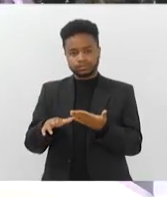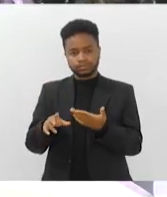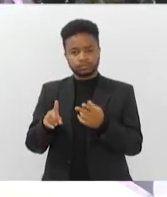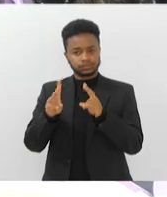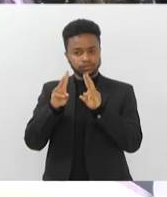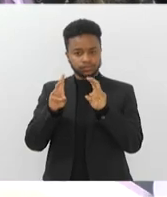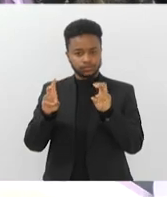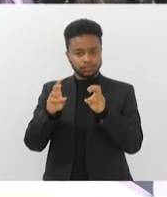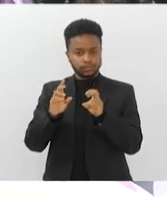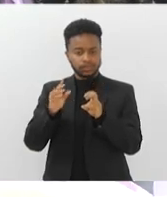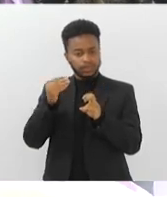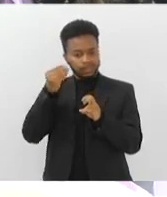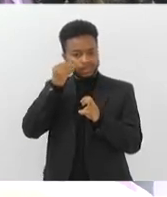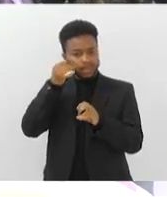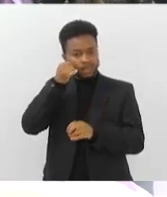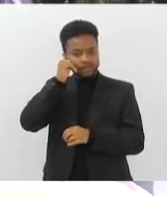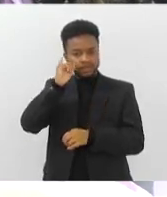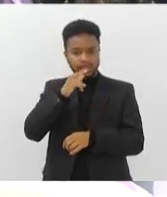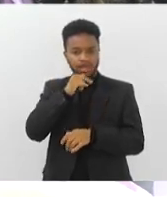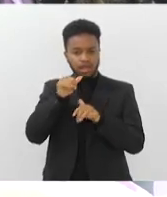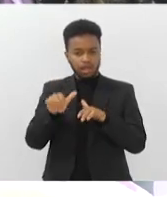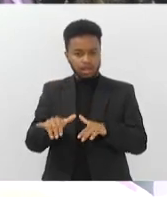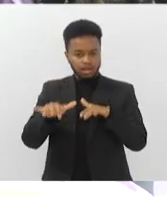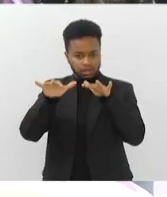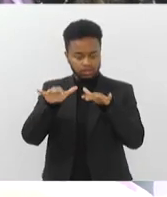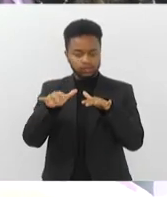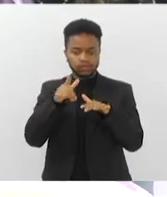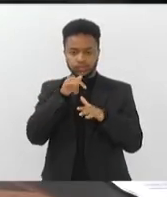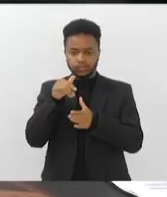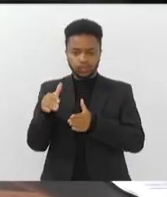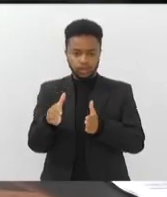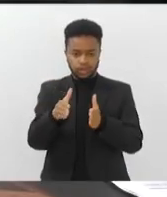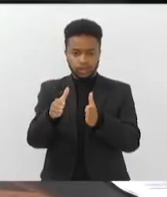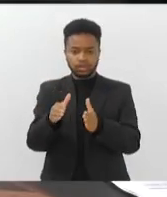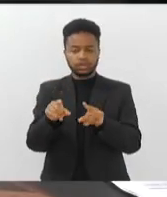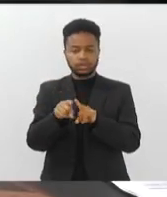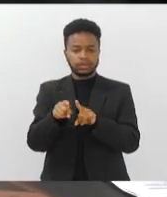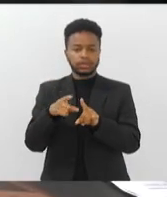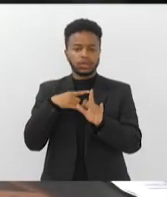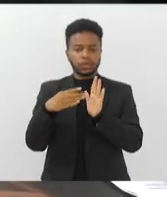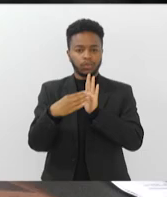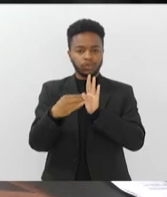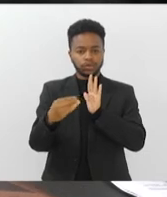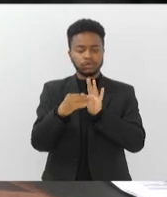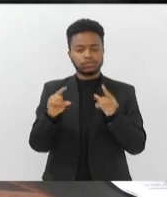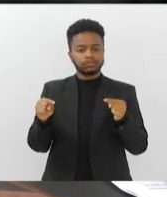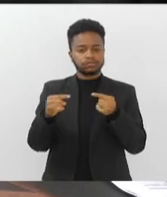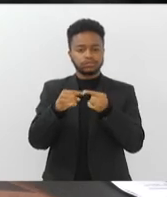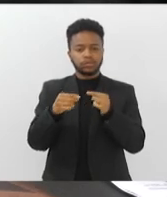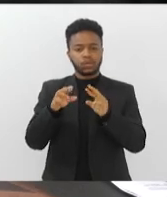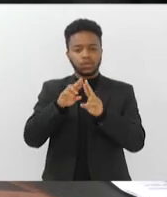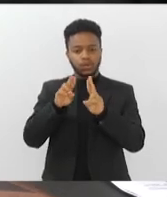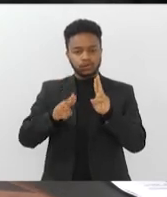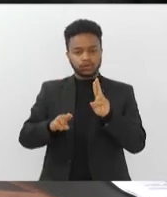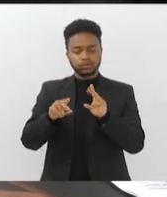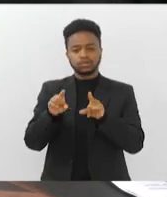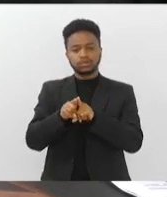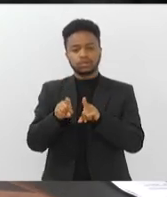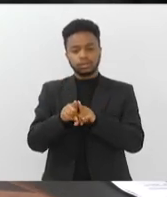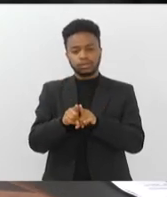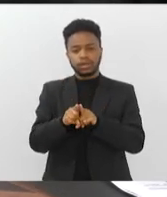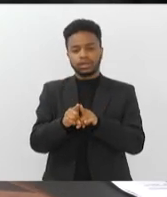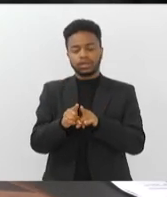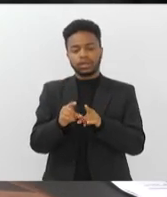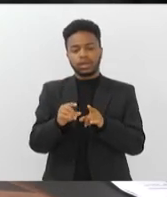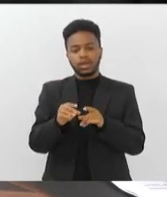combate da inundação, no programa de combate, Iguaçu-Sarapuí, inspirado na UFRJ, durou vários anos, relocou milhares